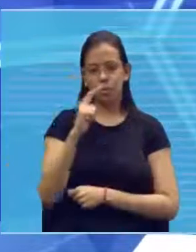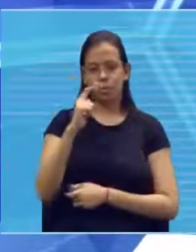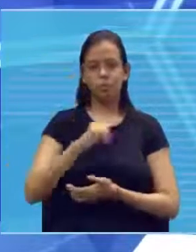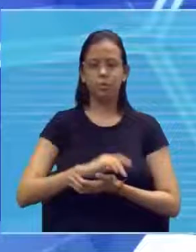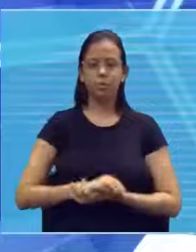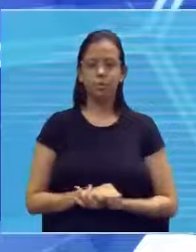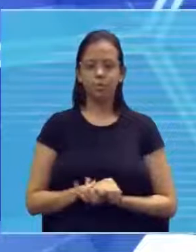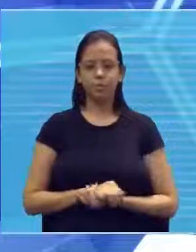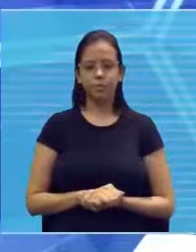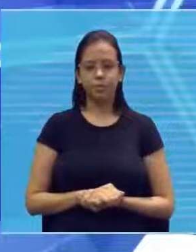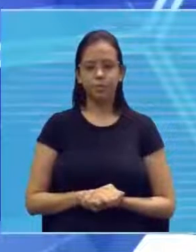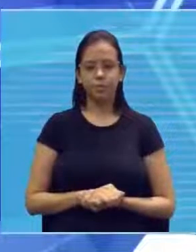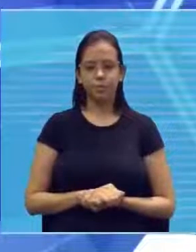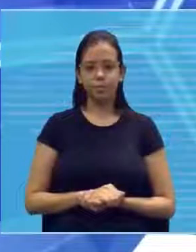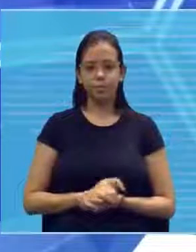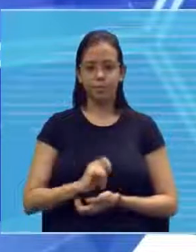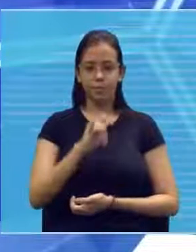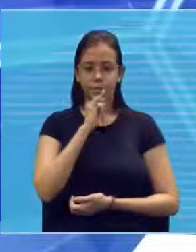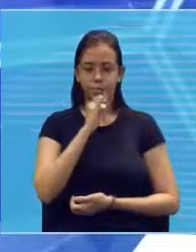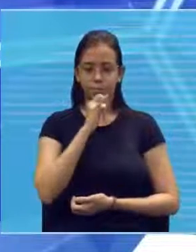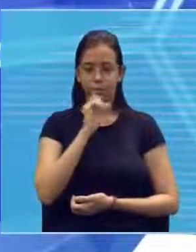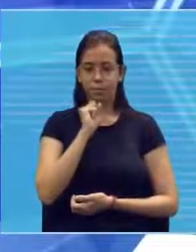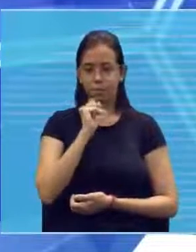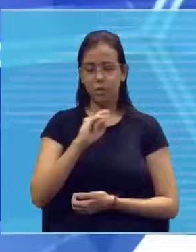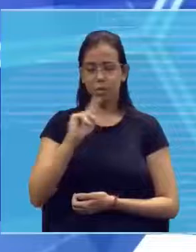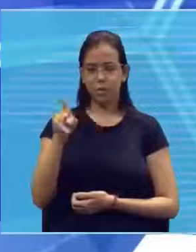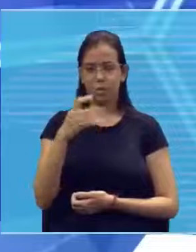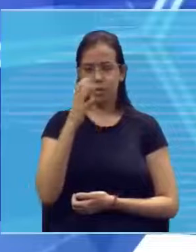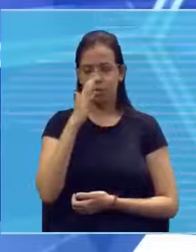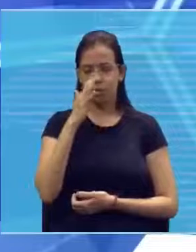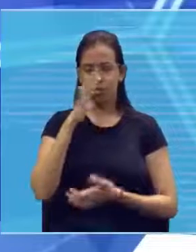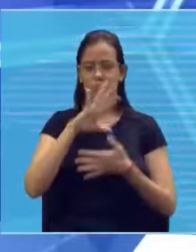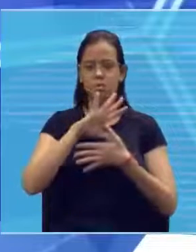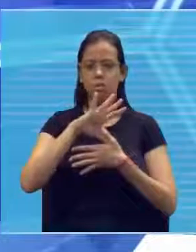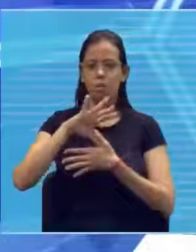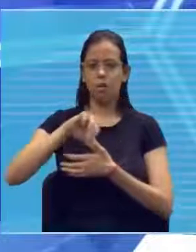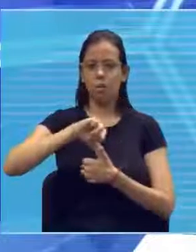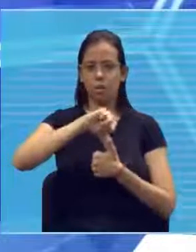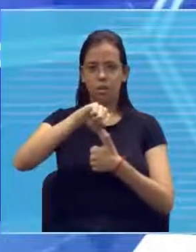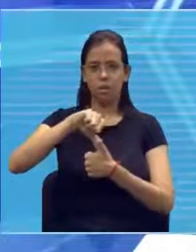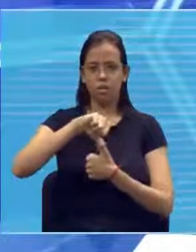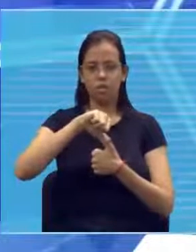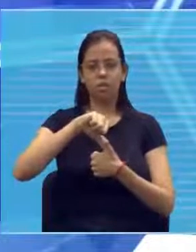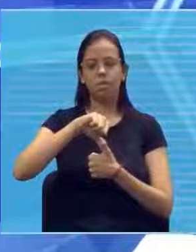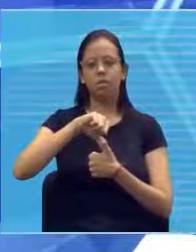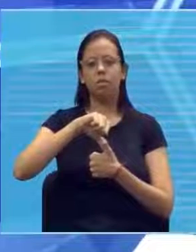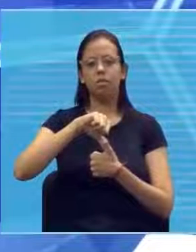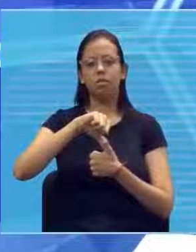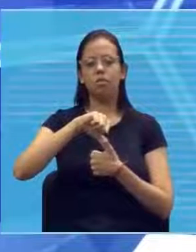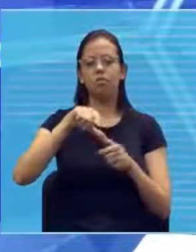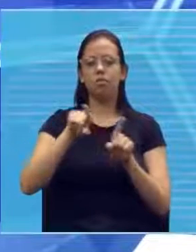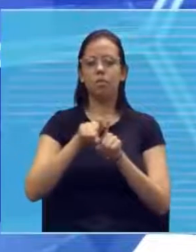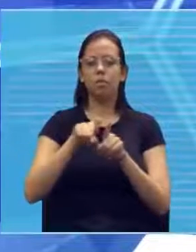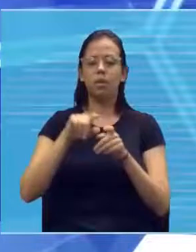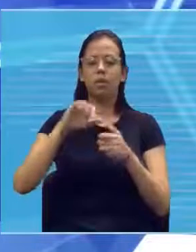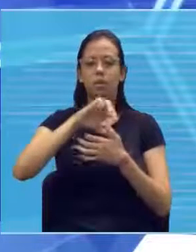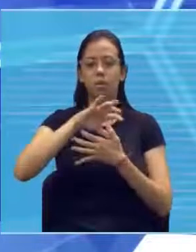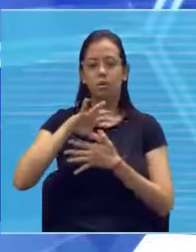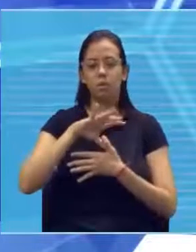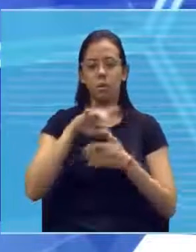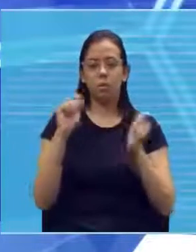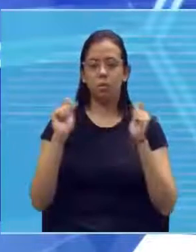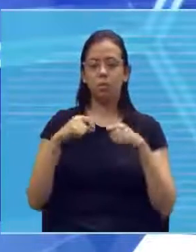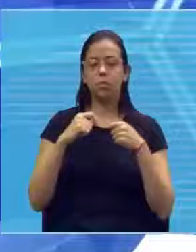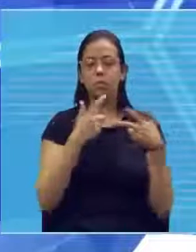e por exemplo a observar mos a América Central EA América Andina pode-se ver inclusive